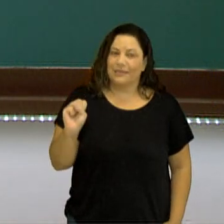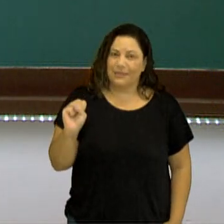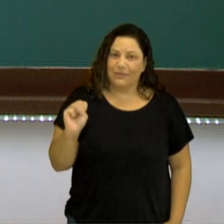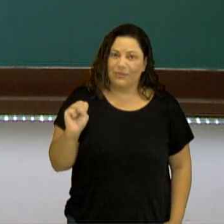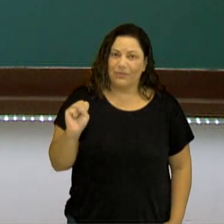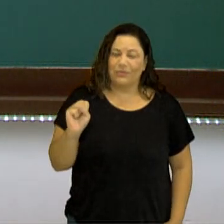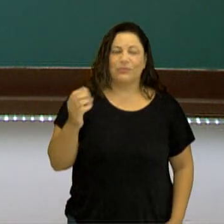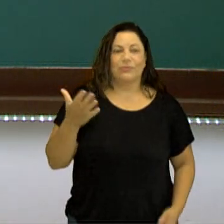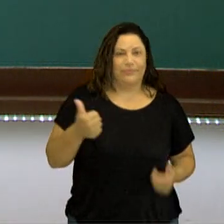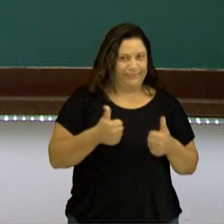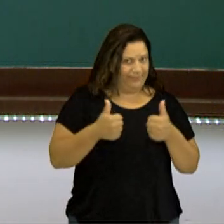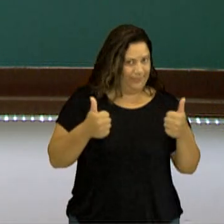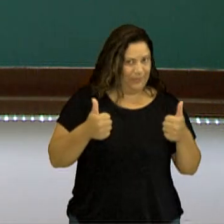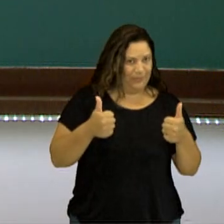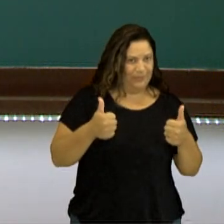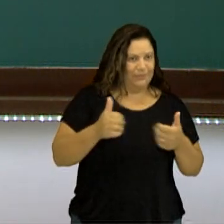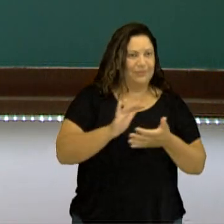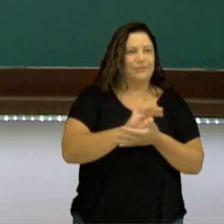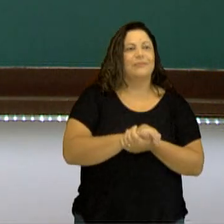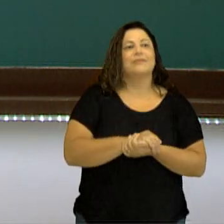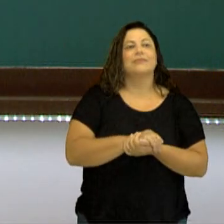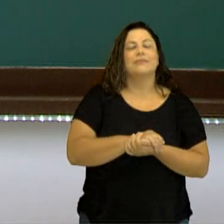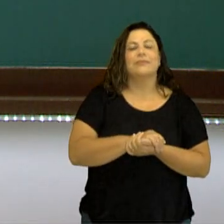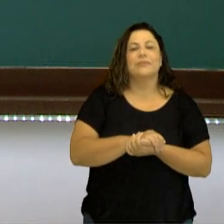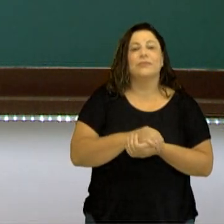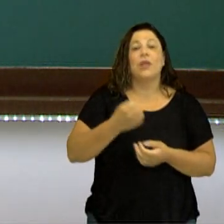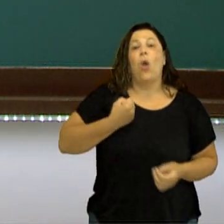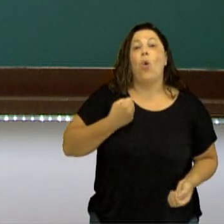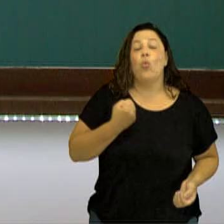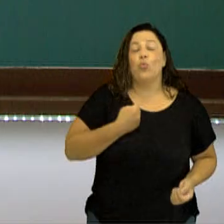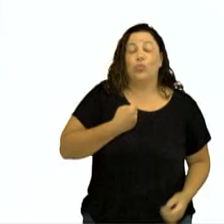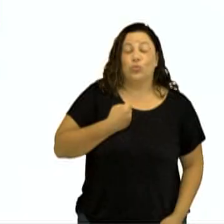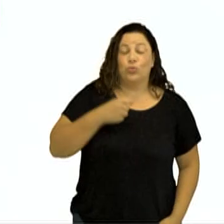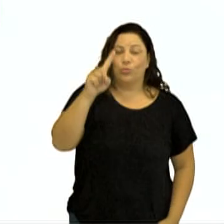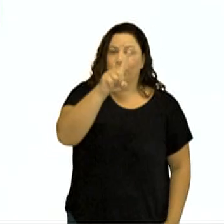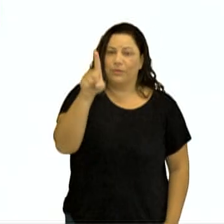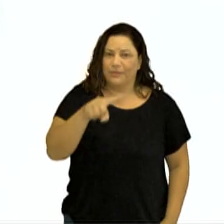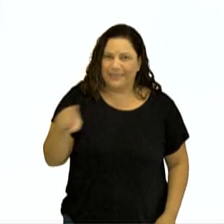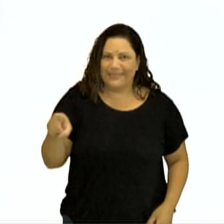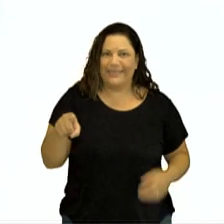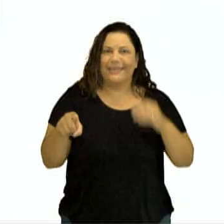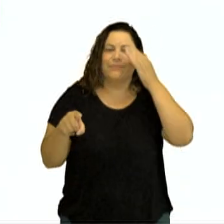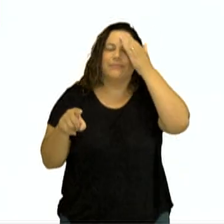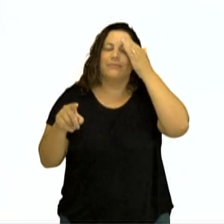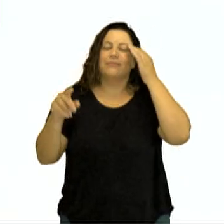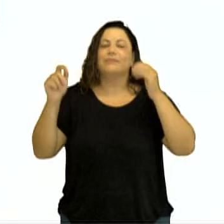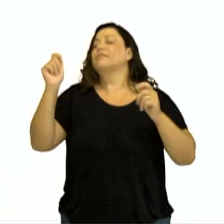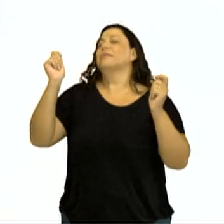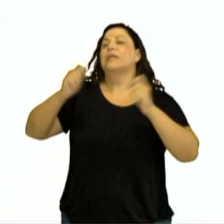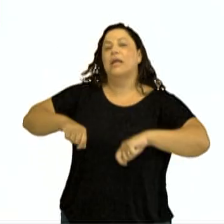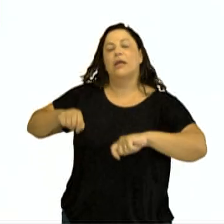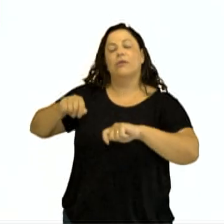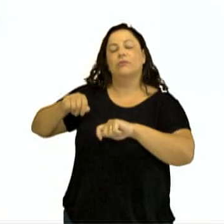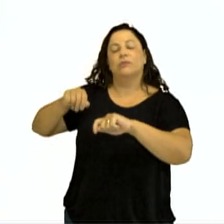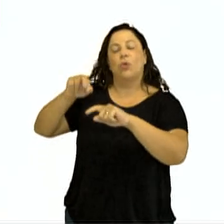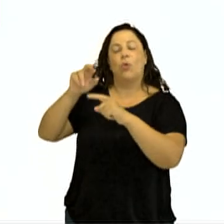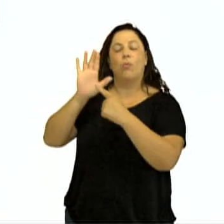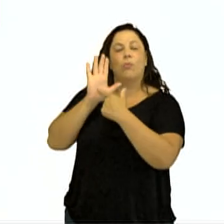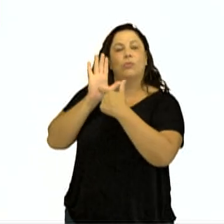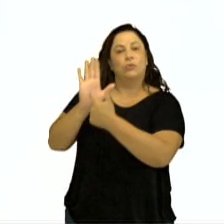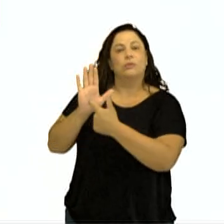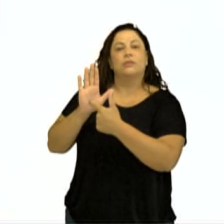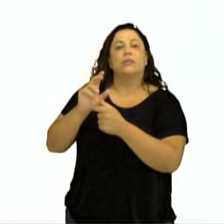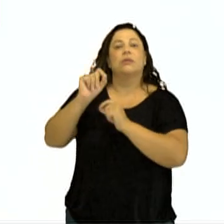no núcleo. Tá bom? O número atômico e o número de massa são representados nos elementos químicos da